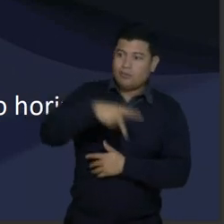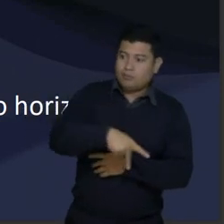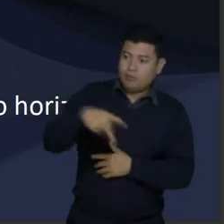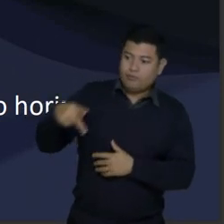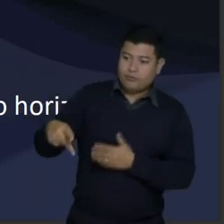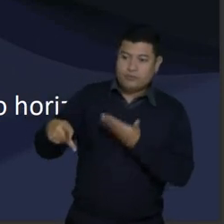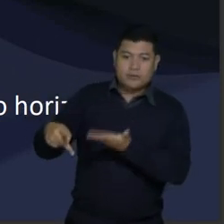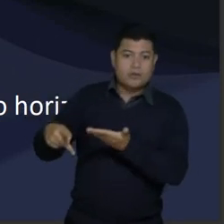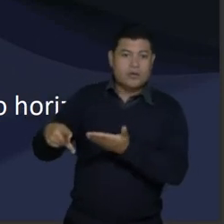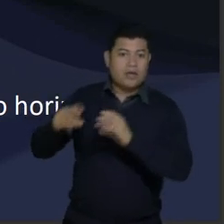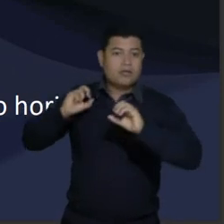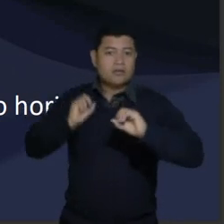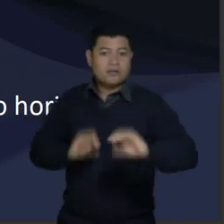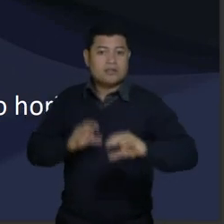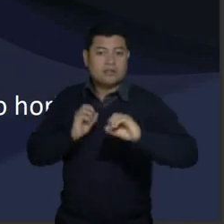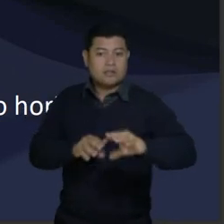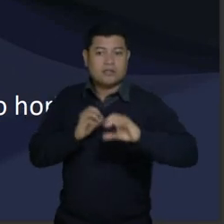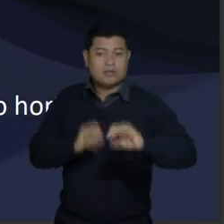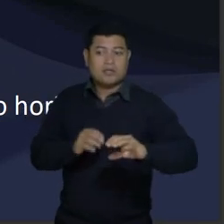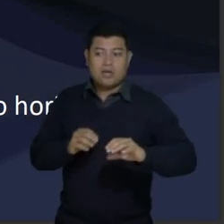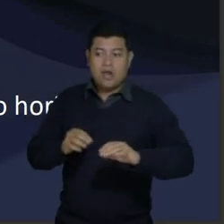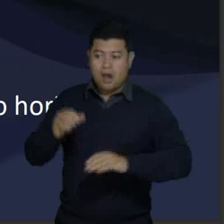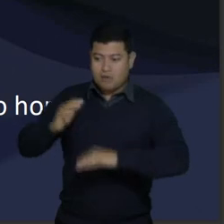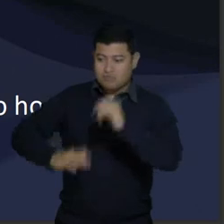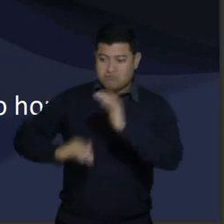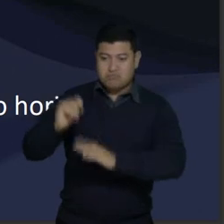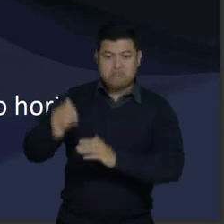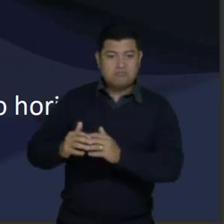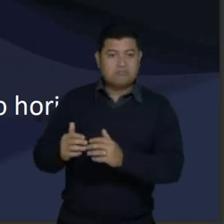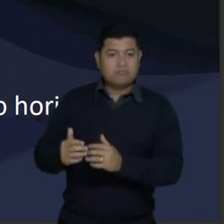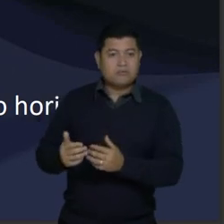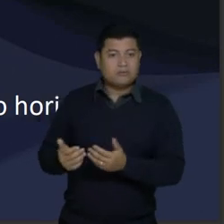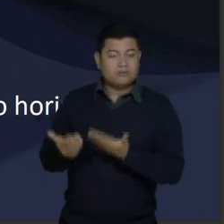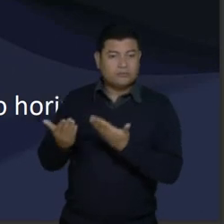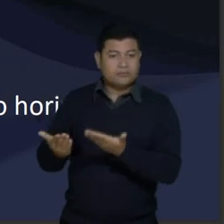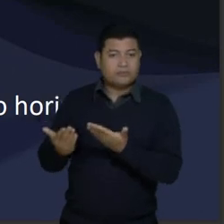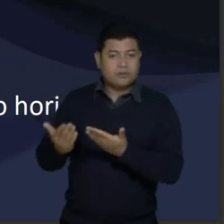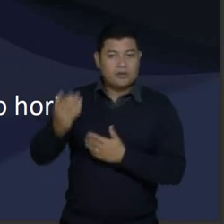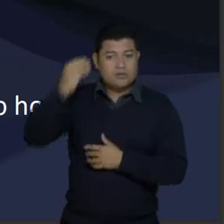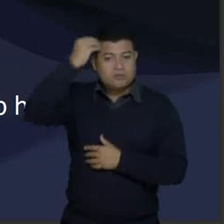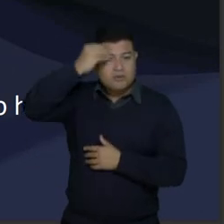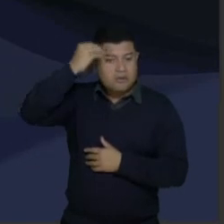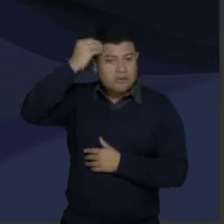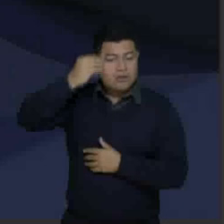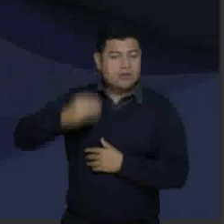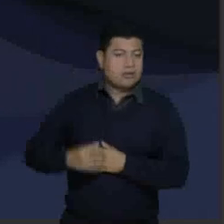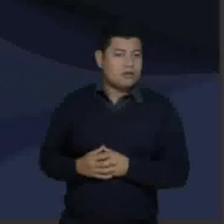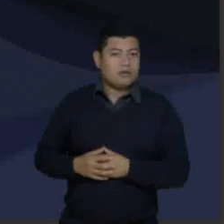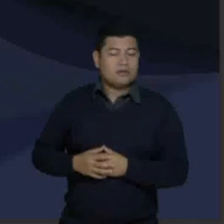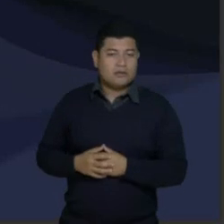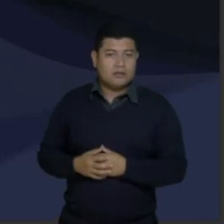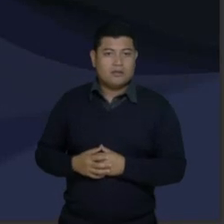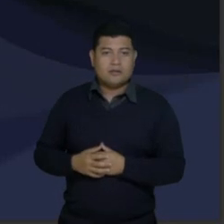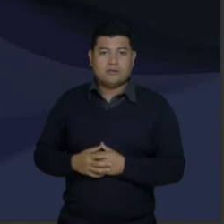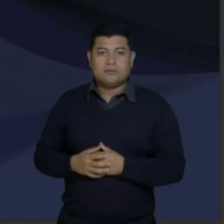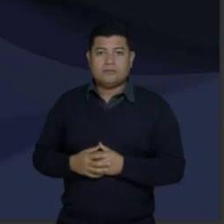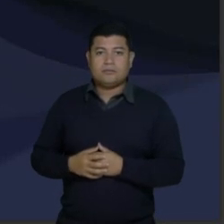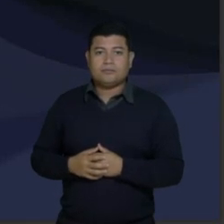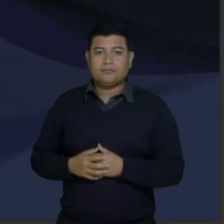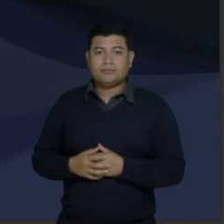ensinar nos caminhos do ensinar e vão também saber do ensinar